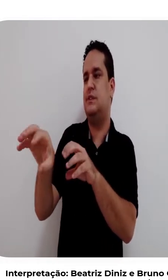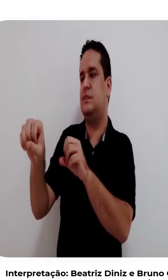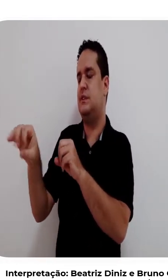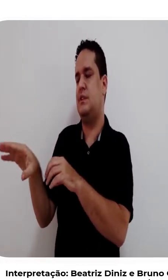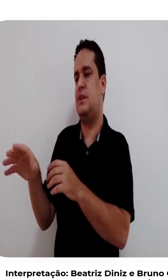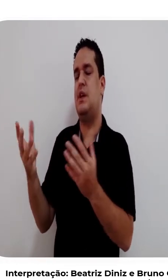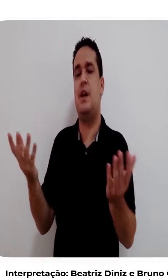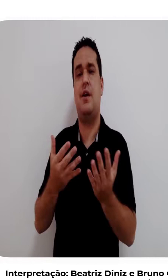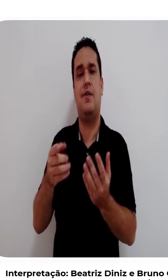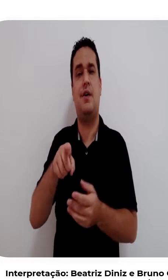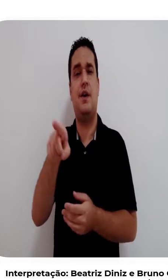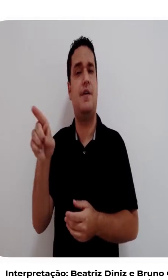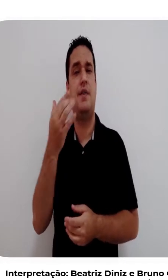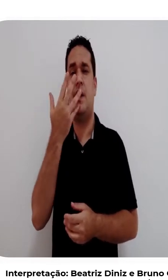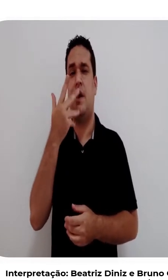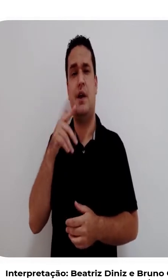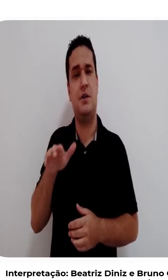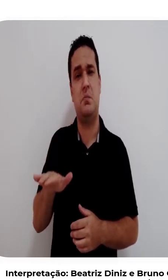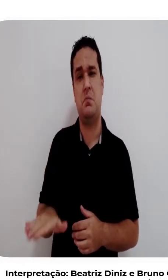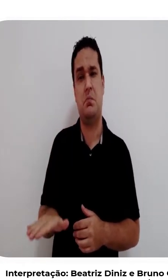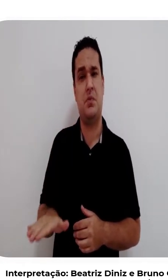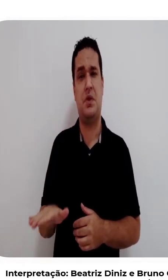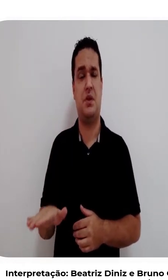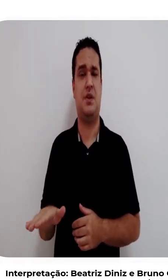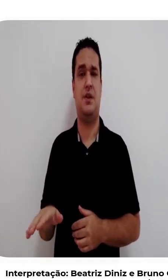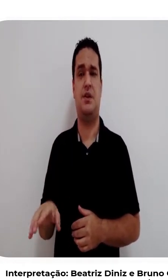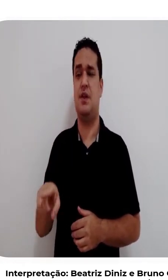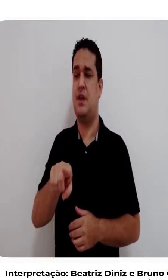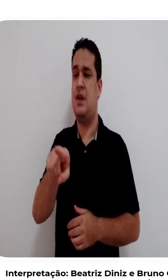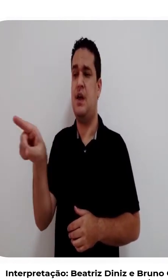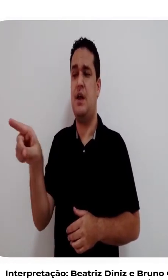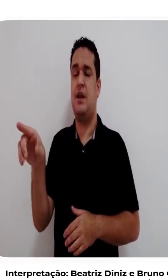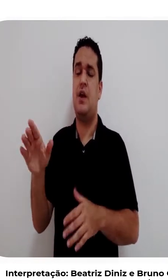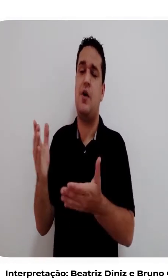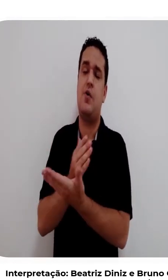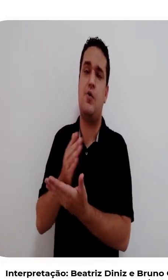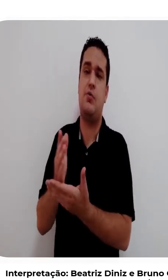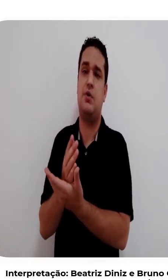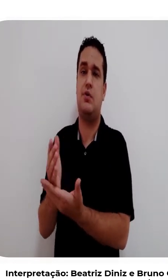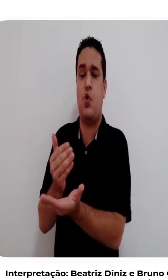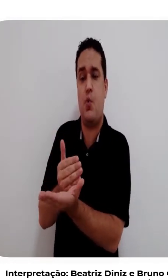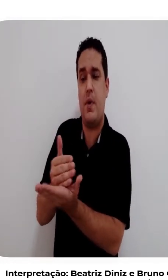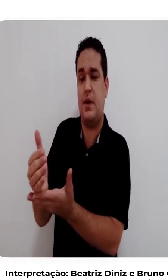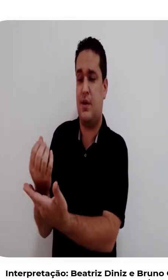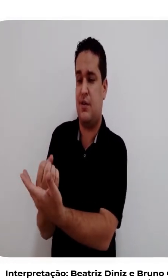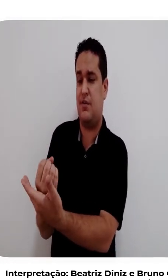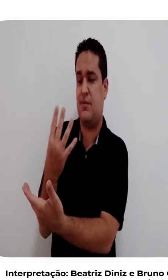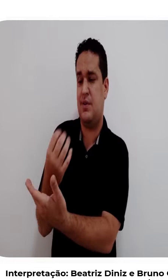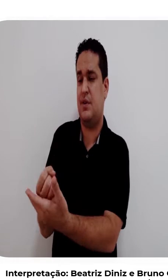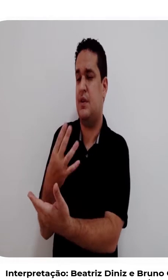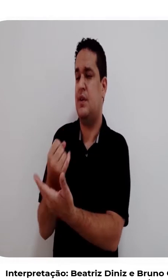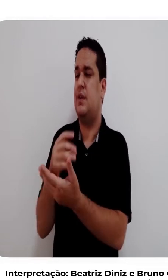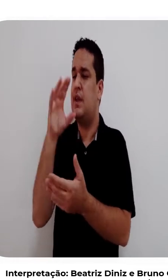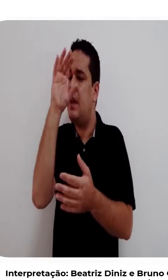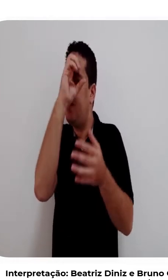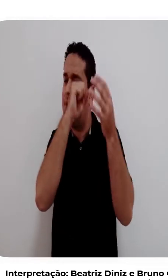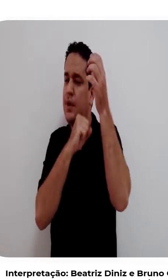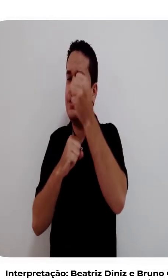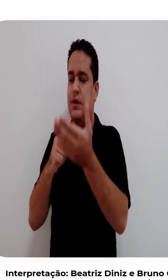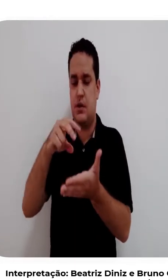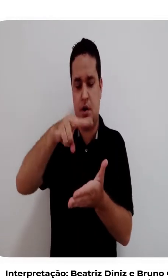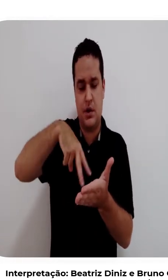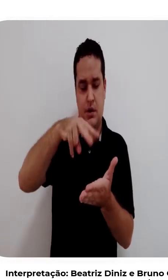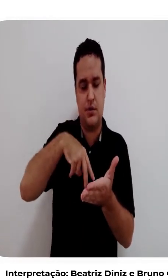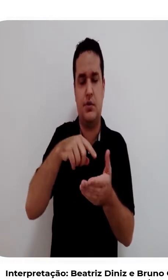com crianças tão pequenas, como o caso daquelas em fase de alfabetização, que ainda estão consolidando as habilidades de leitura e